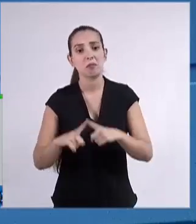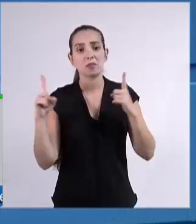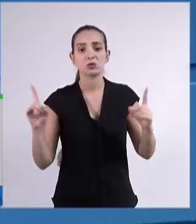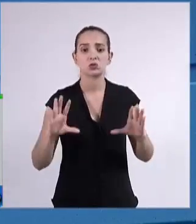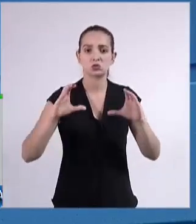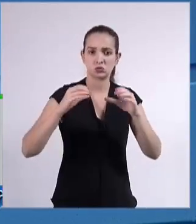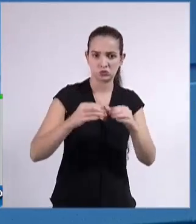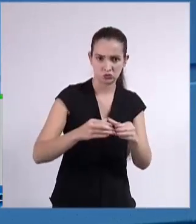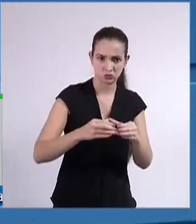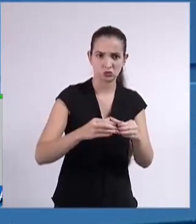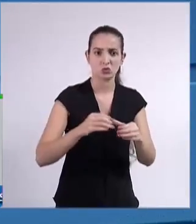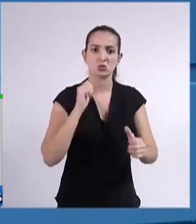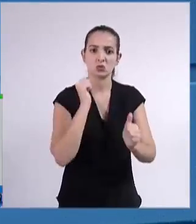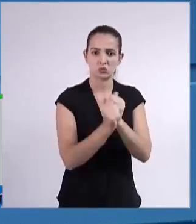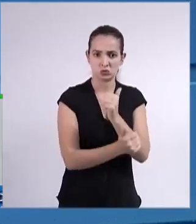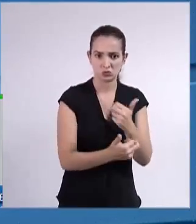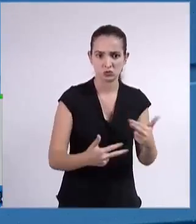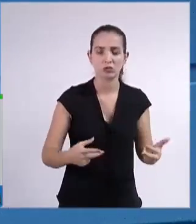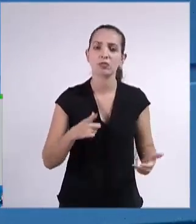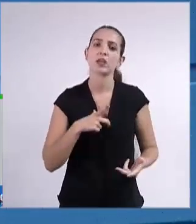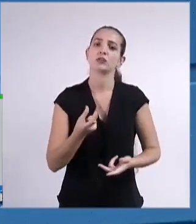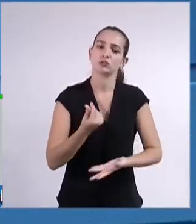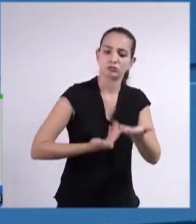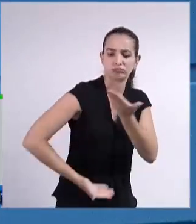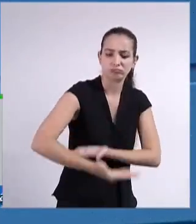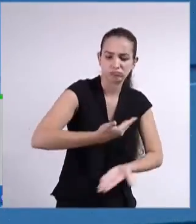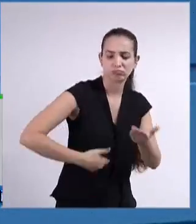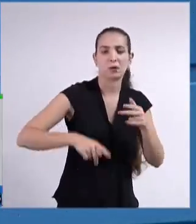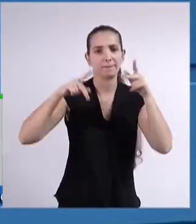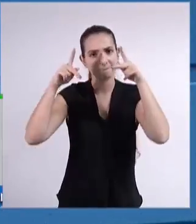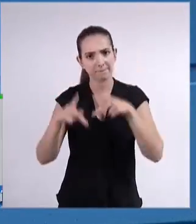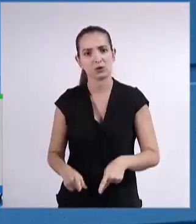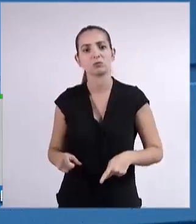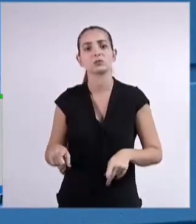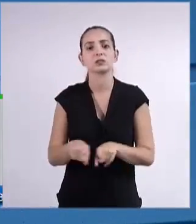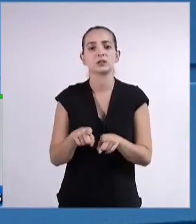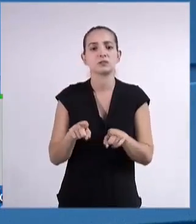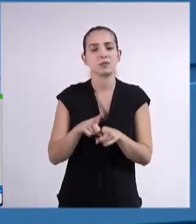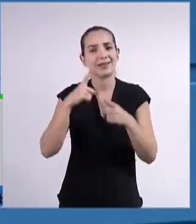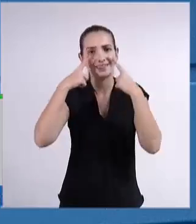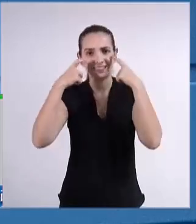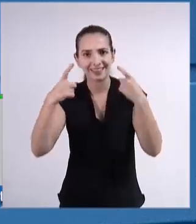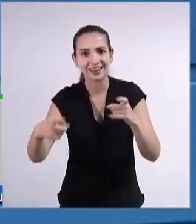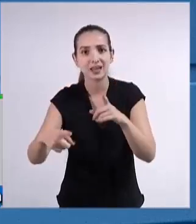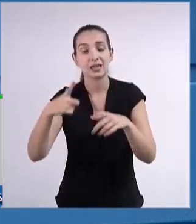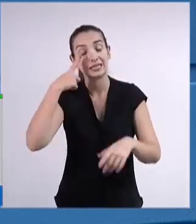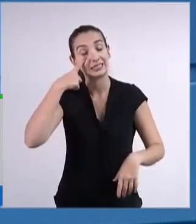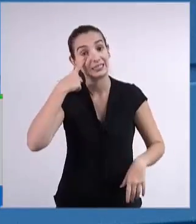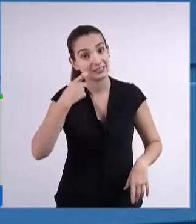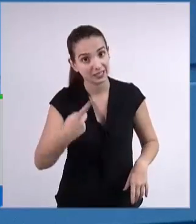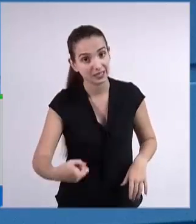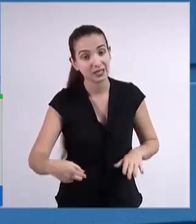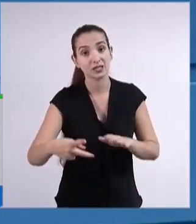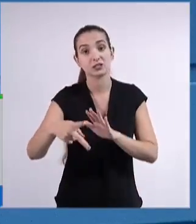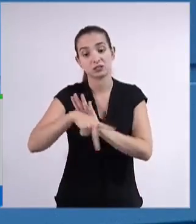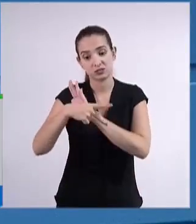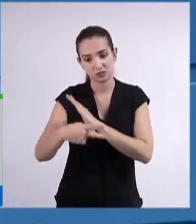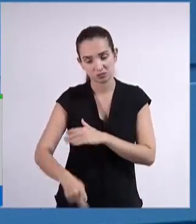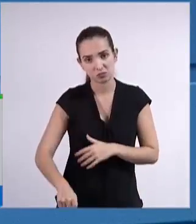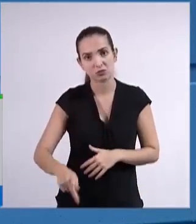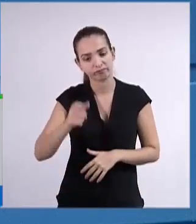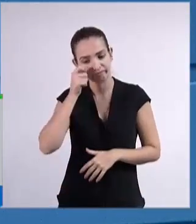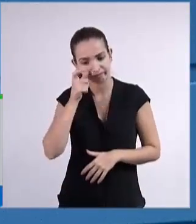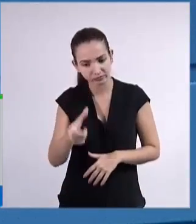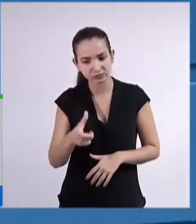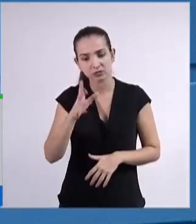que a gente considera dinheiro público, que lida com o interesse nacional, não pode ficar sem fiscalização.